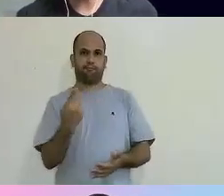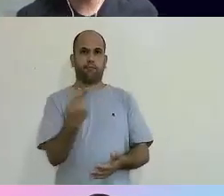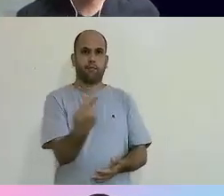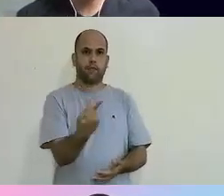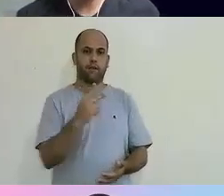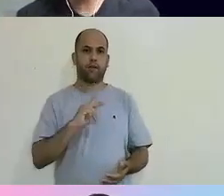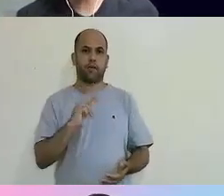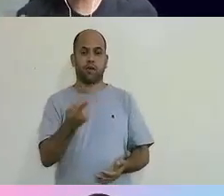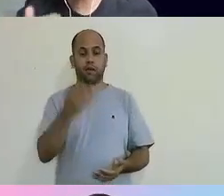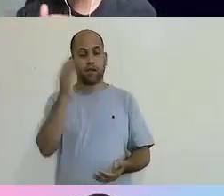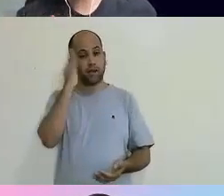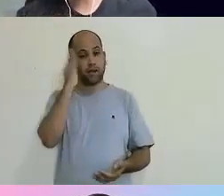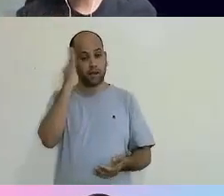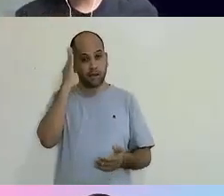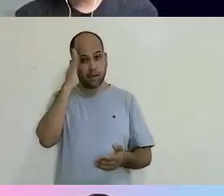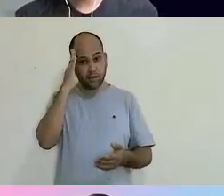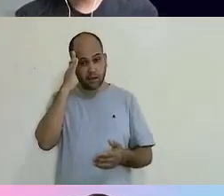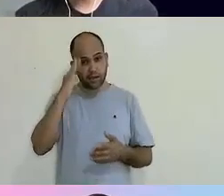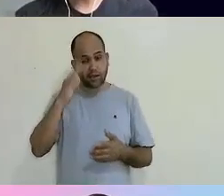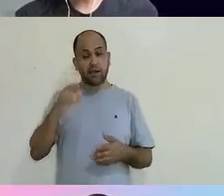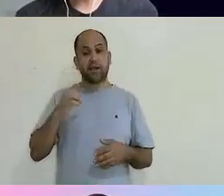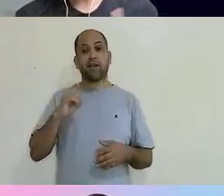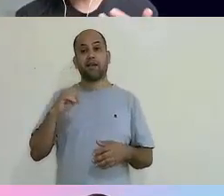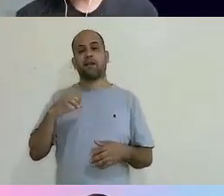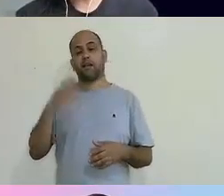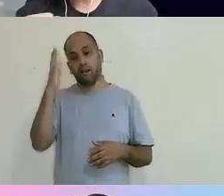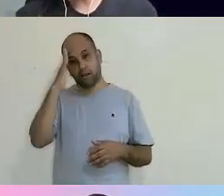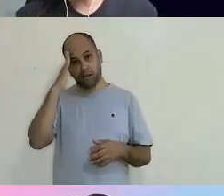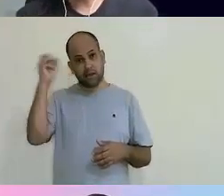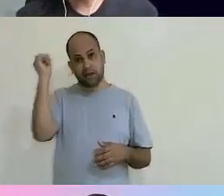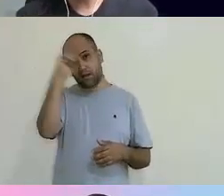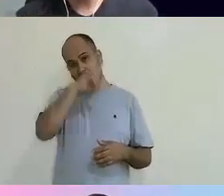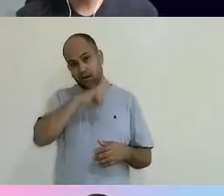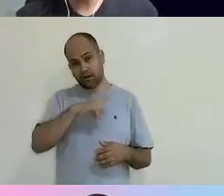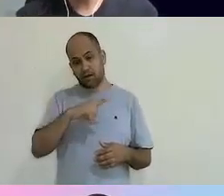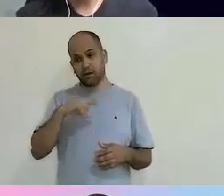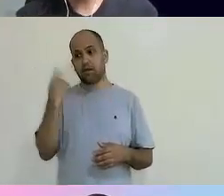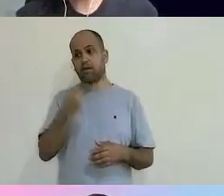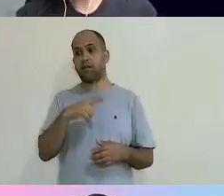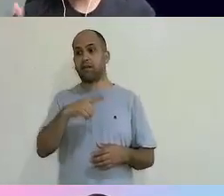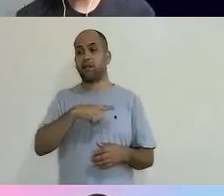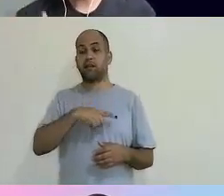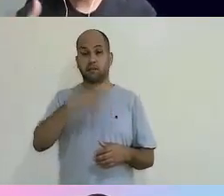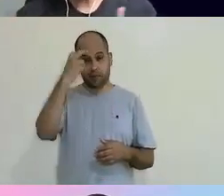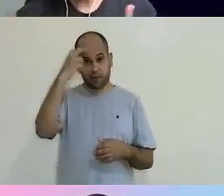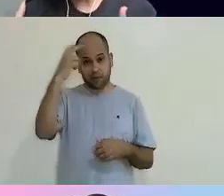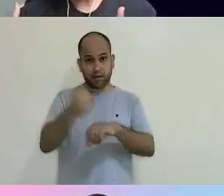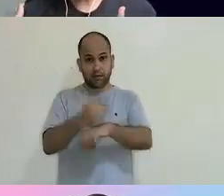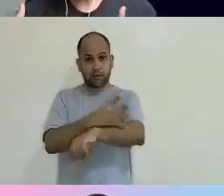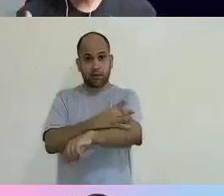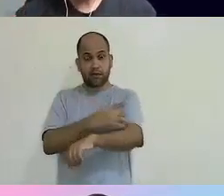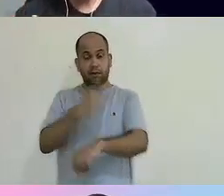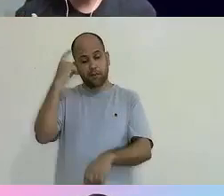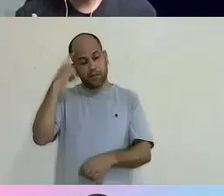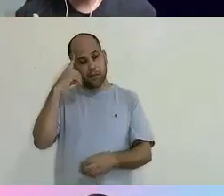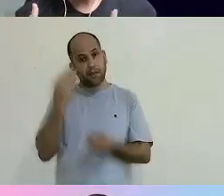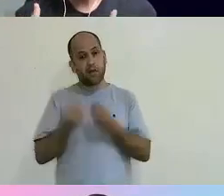entender os pontos frágeis, nos colocarmos, termos a nossa inteligência emocional, a gente já pensa em